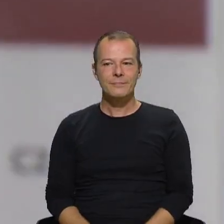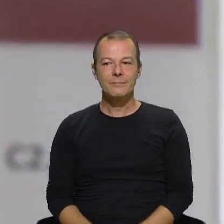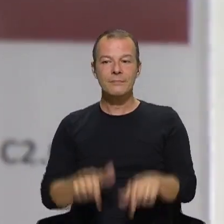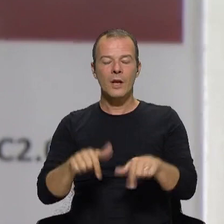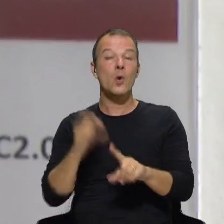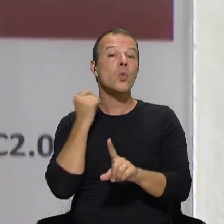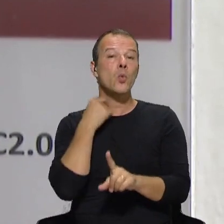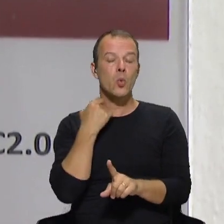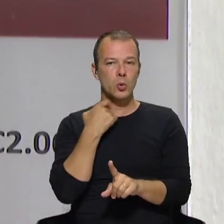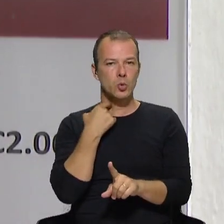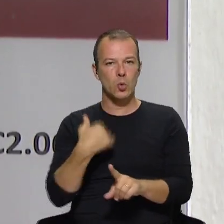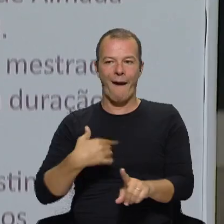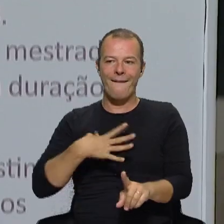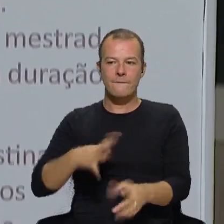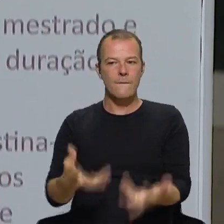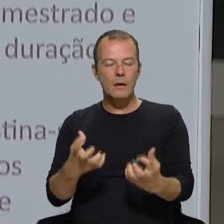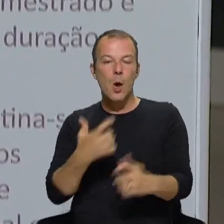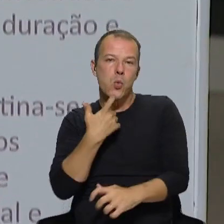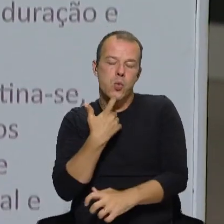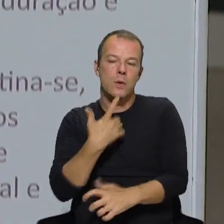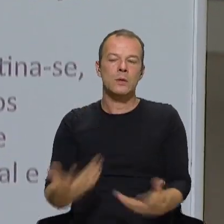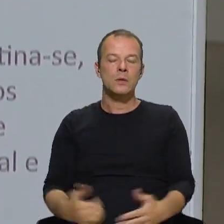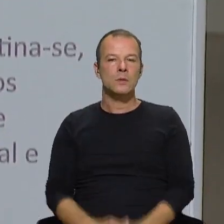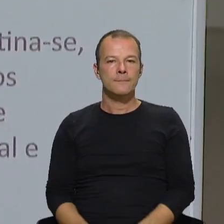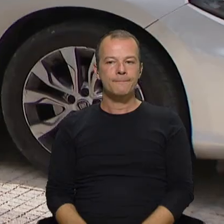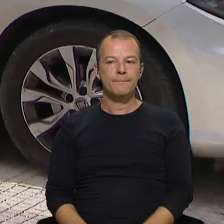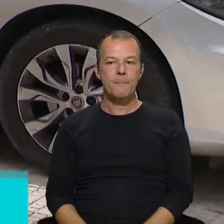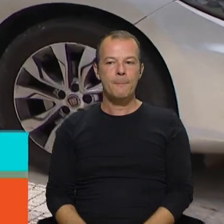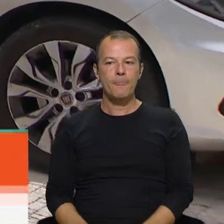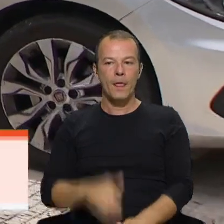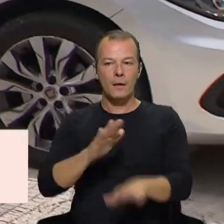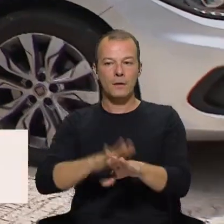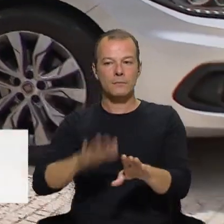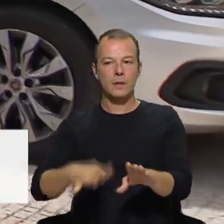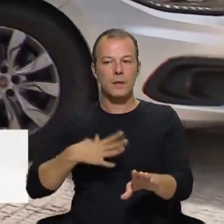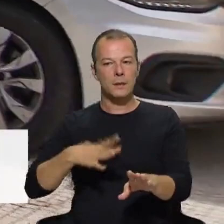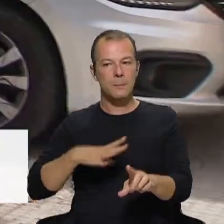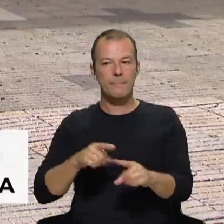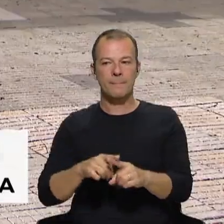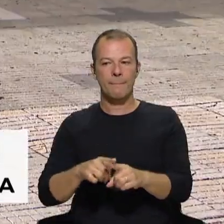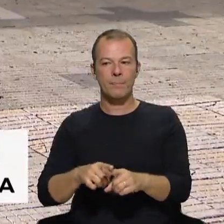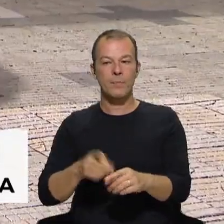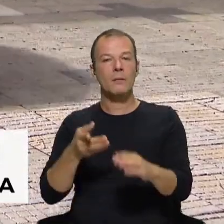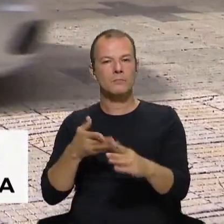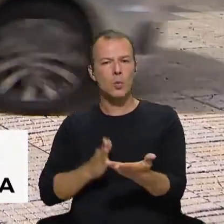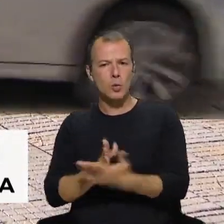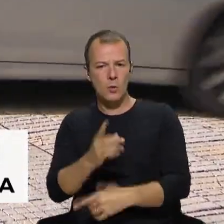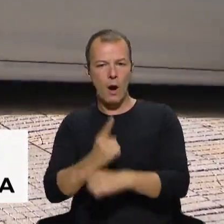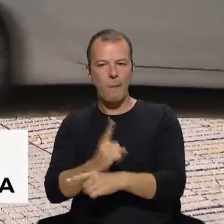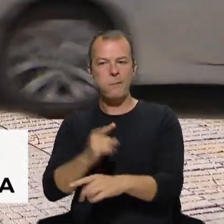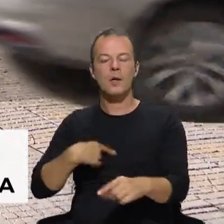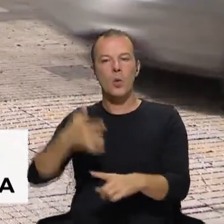Este curso foi sempre algo que eu quis, muito. Daí querer manter-me no Piaget. Estou a tirar